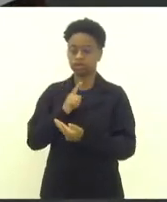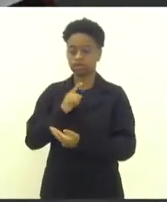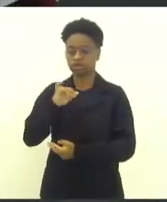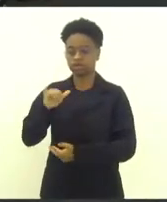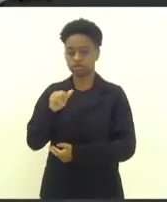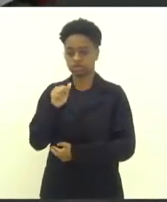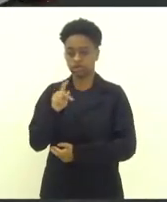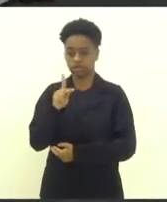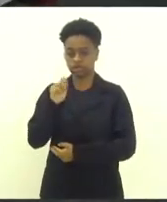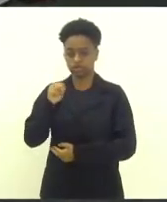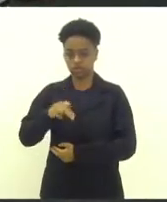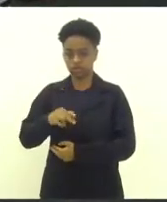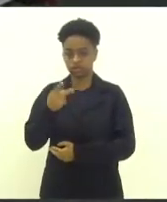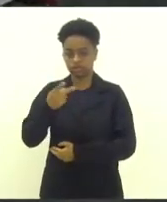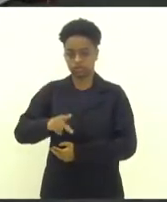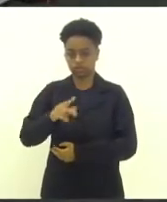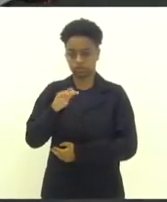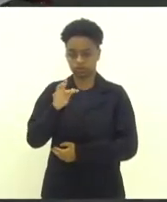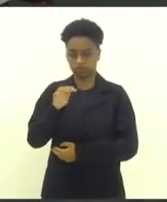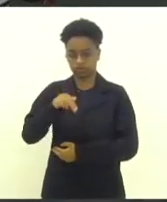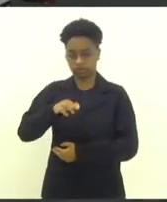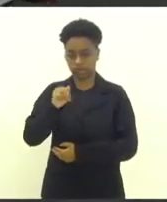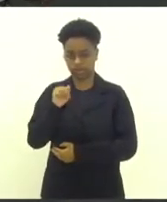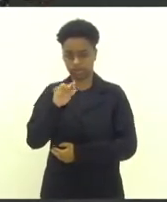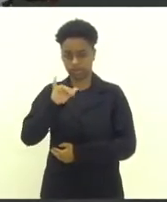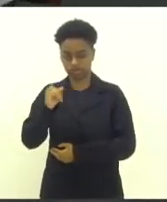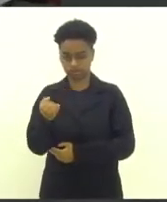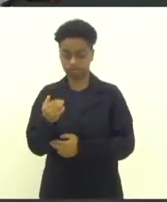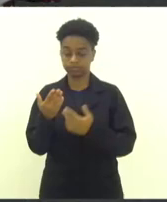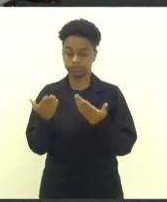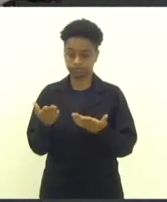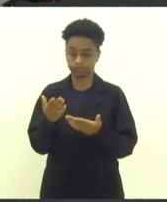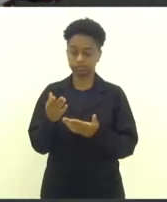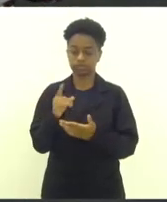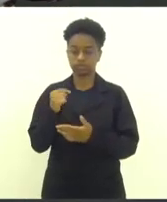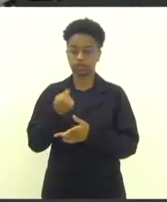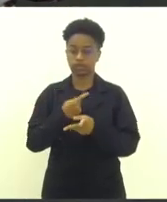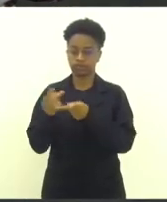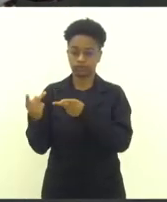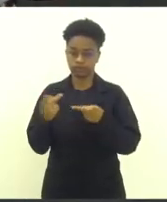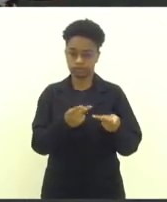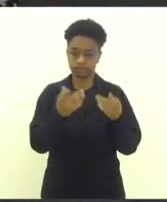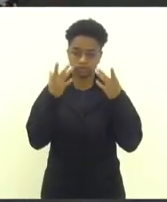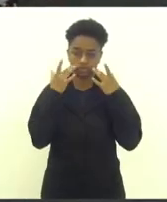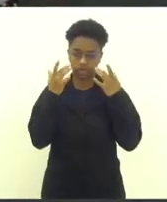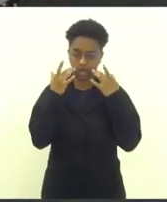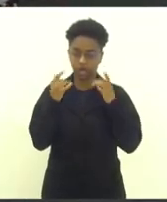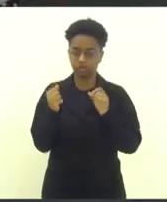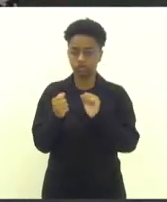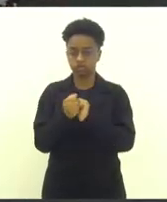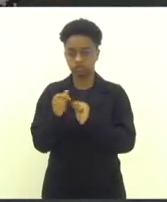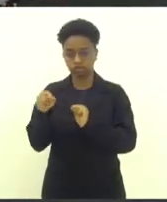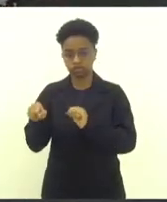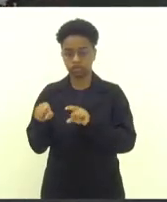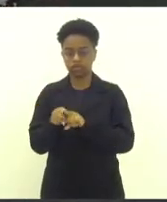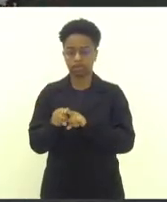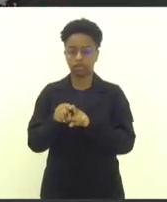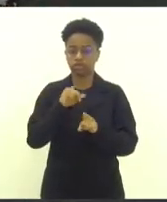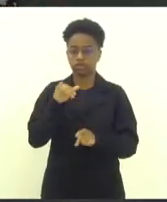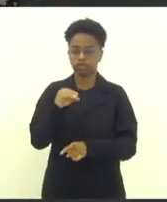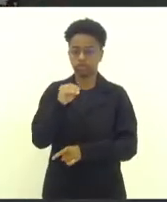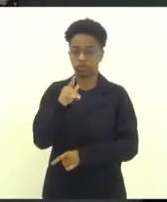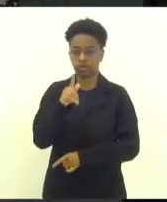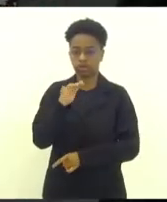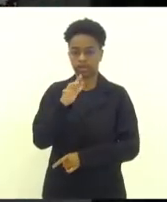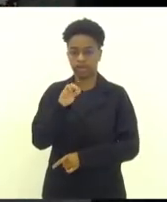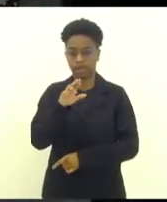Emerick que ia dar funagem no dia 20/06 fizemos uma visita técnica ao teatro com funage presente João Guilherme Hitler